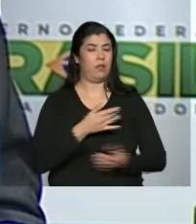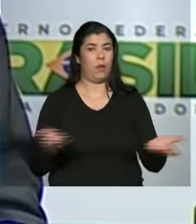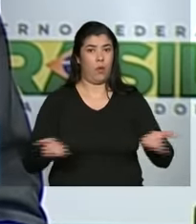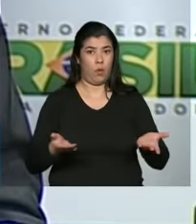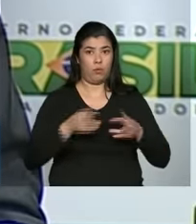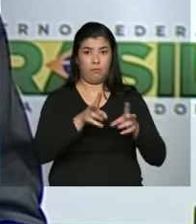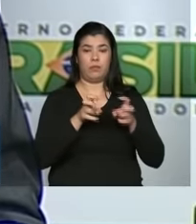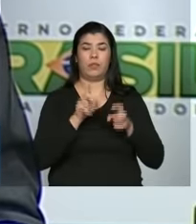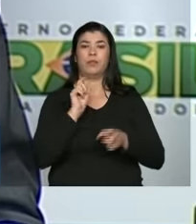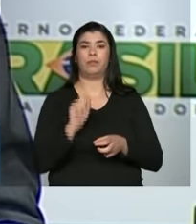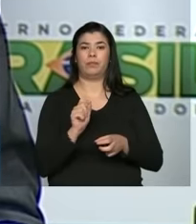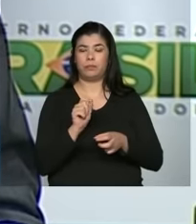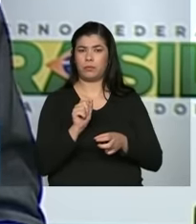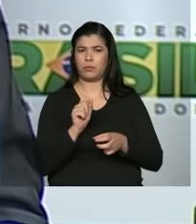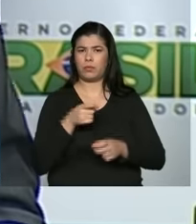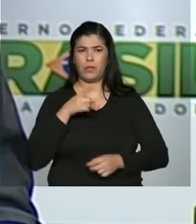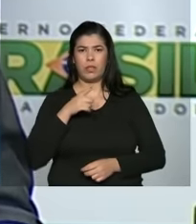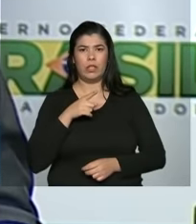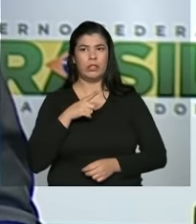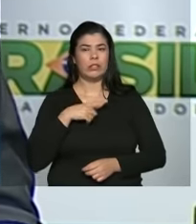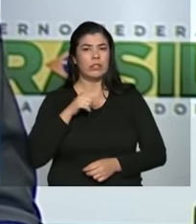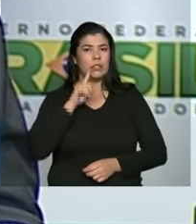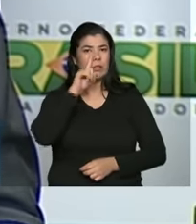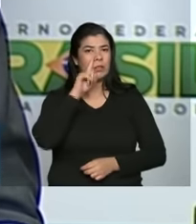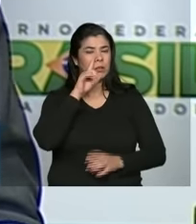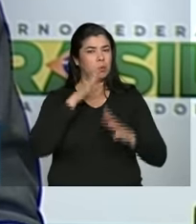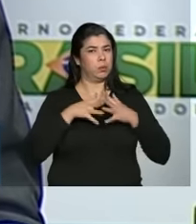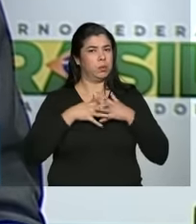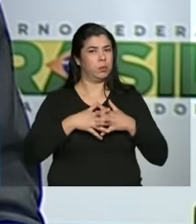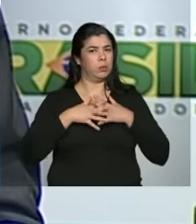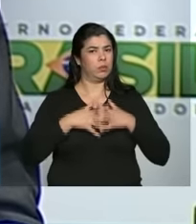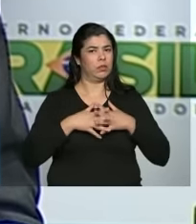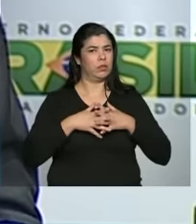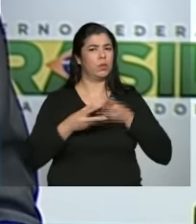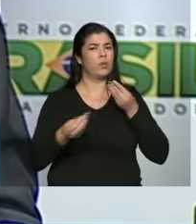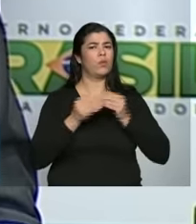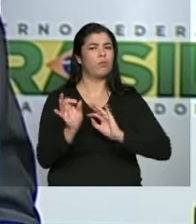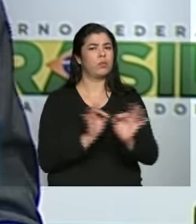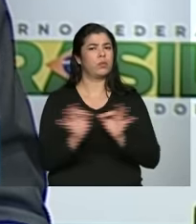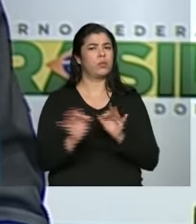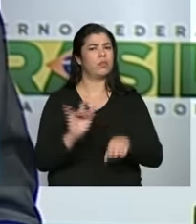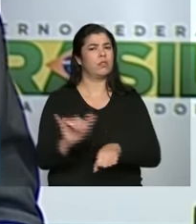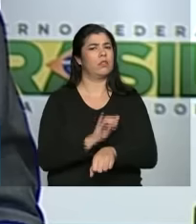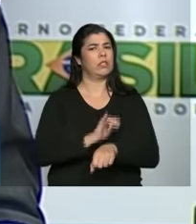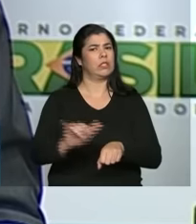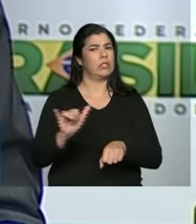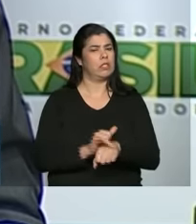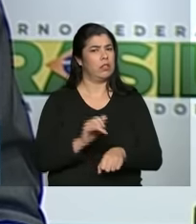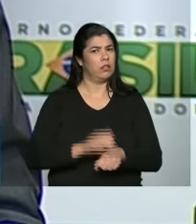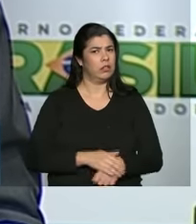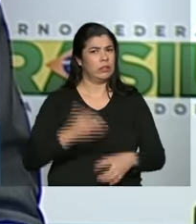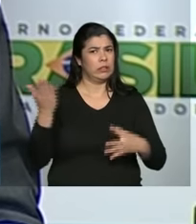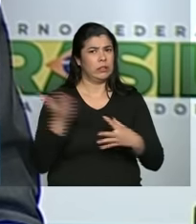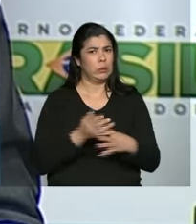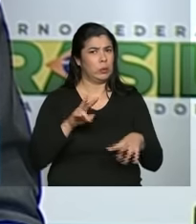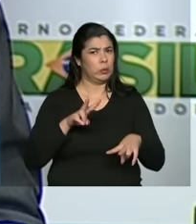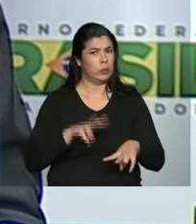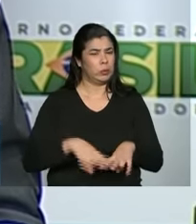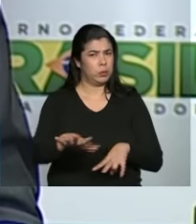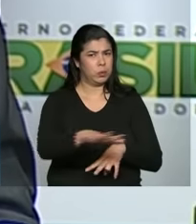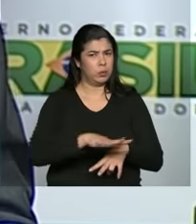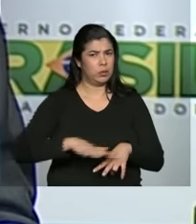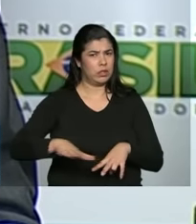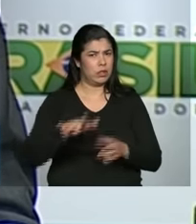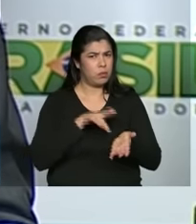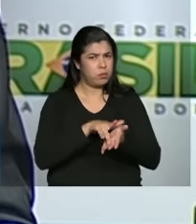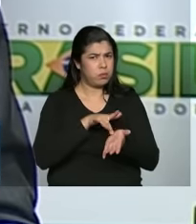a o grau de complexidade o quanto se organizou estratégias criminosas fraudulentas no campo da saúde